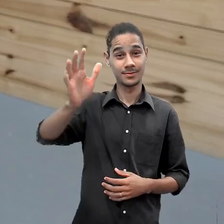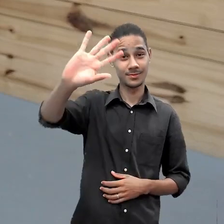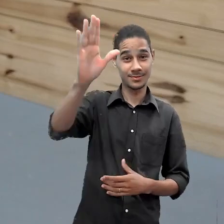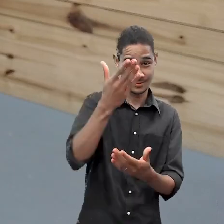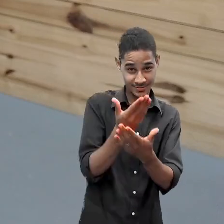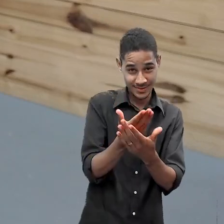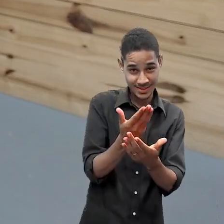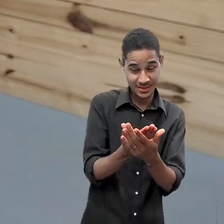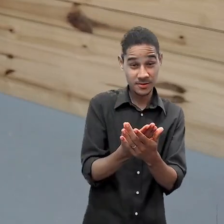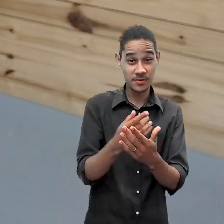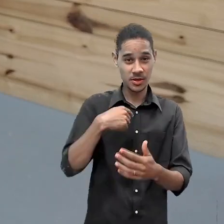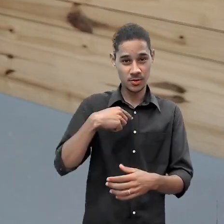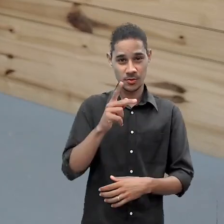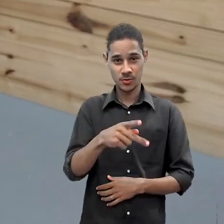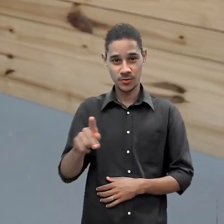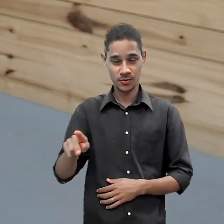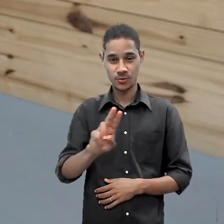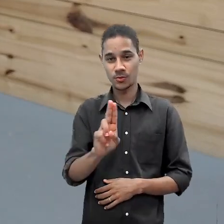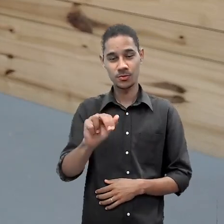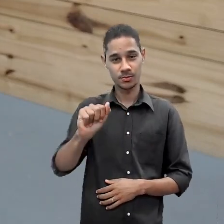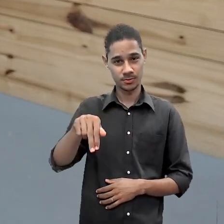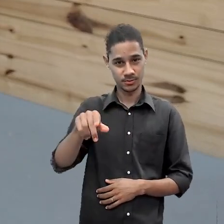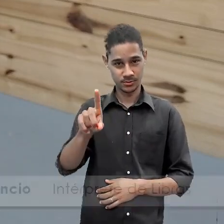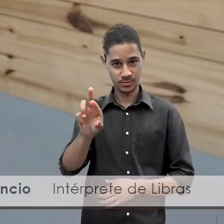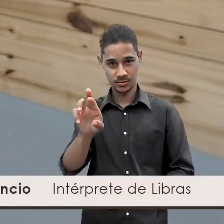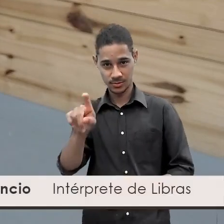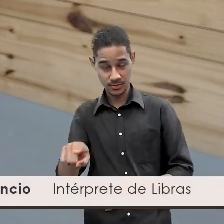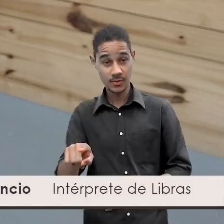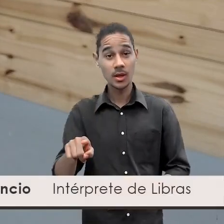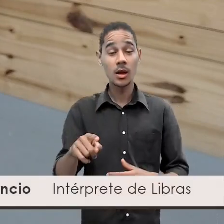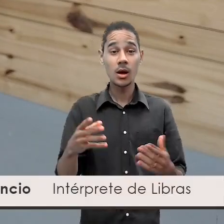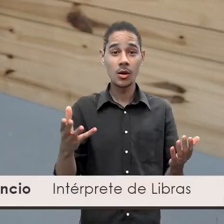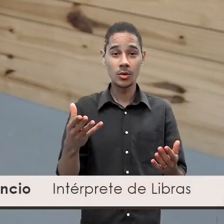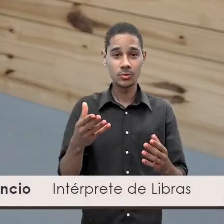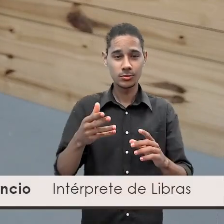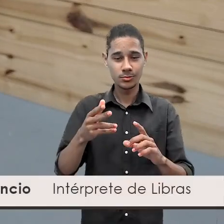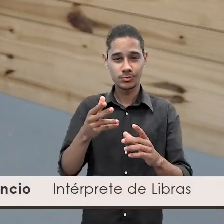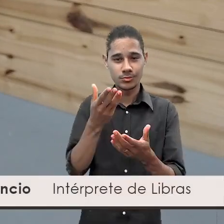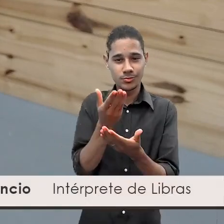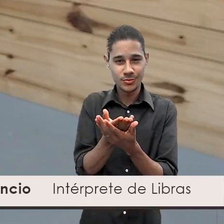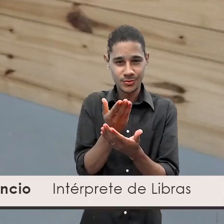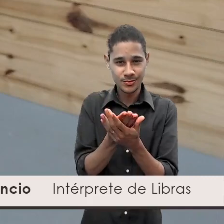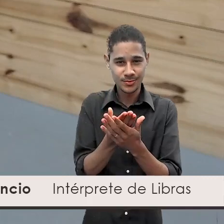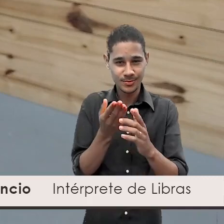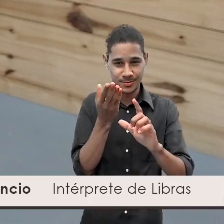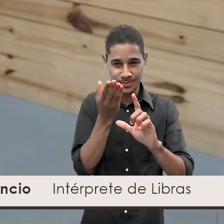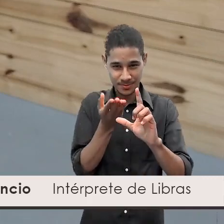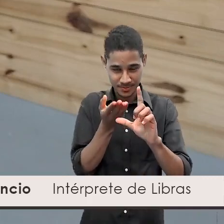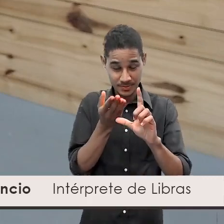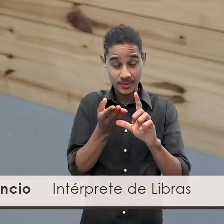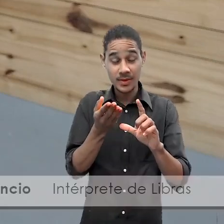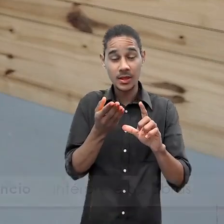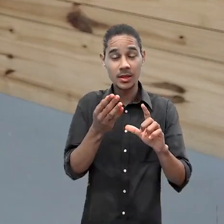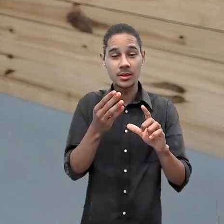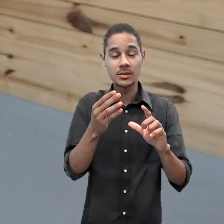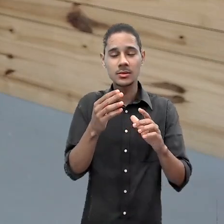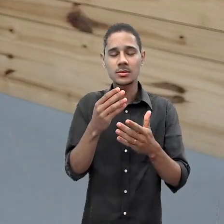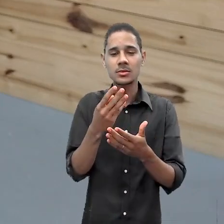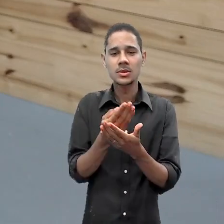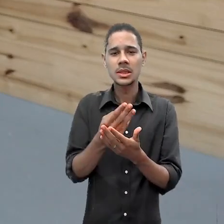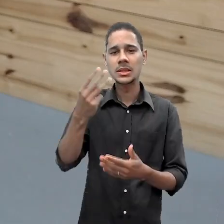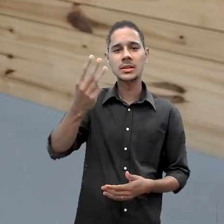Olá, estudantes. Sou o professor André Lemoine. Estamos aqui para a nossa videoaula da unidade 3 da disciplina de Desenho Arquitetônico,